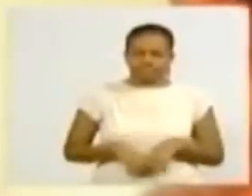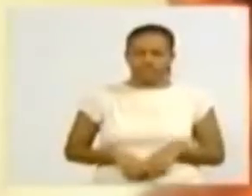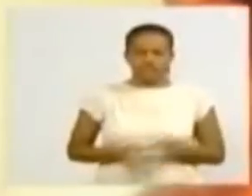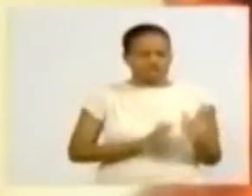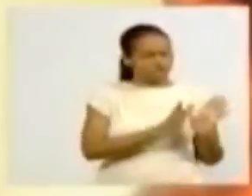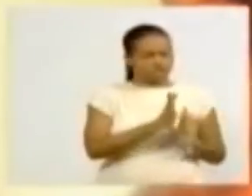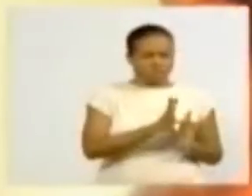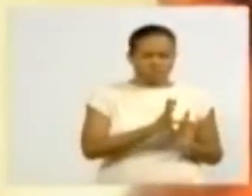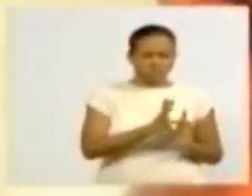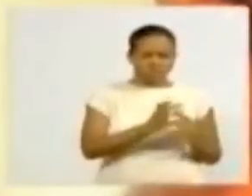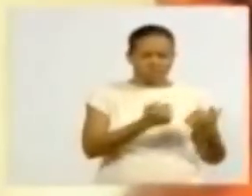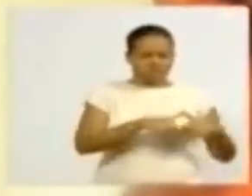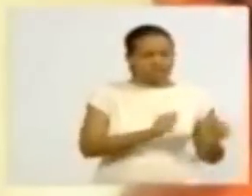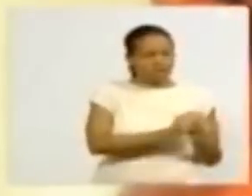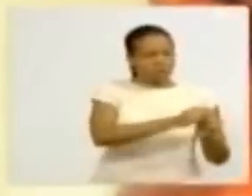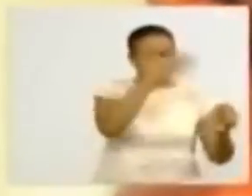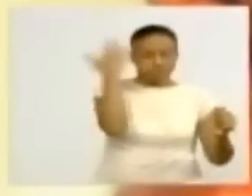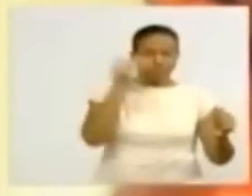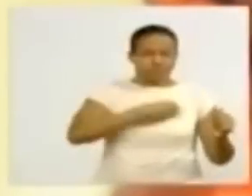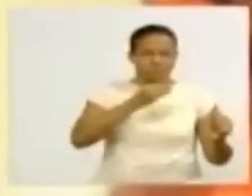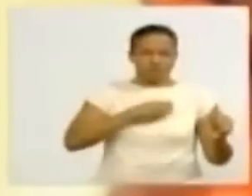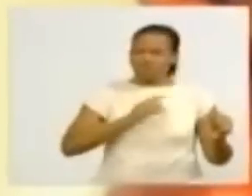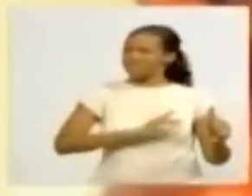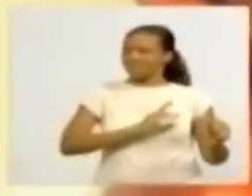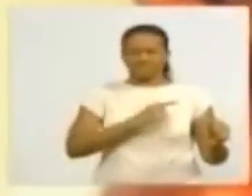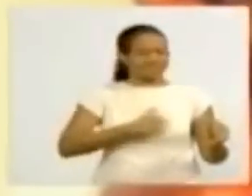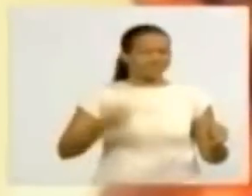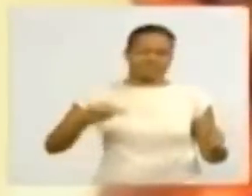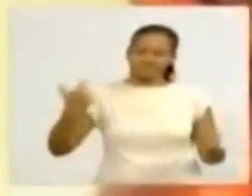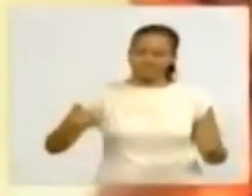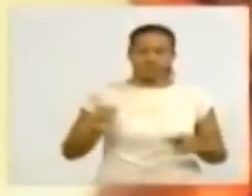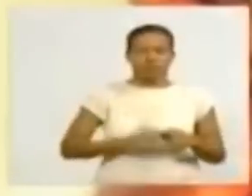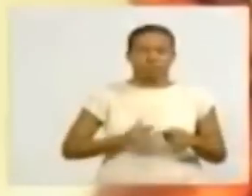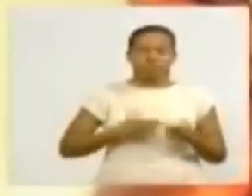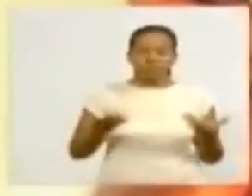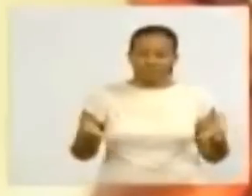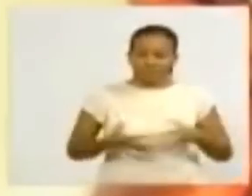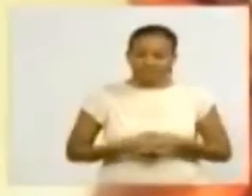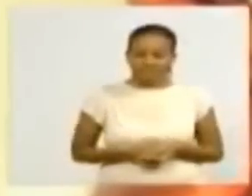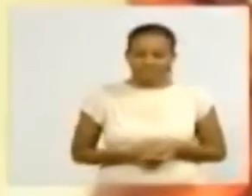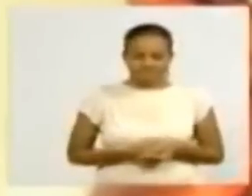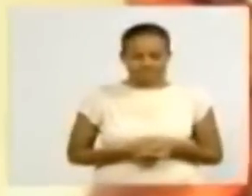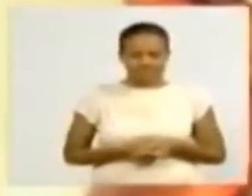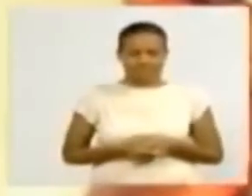Ele não tinha medo de estar com aqueles que ele não deveria estar, por uma razão muito simples.